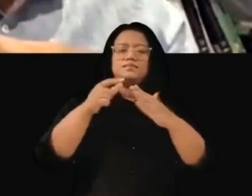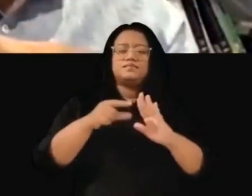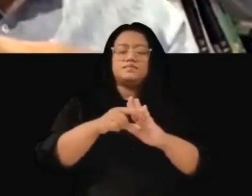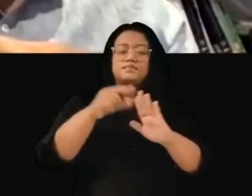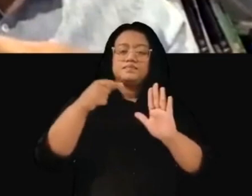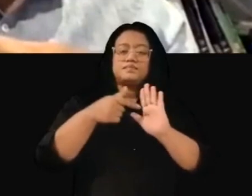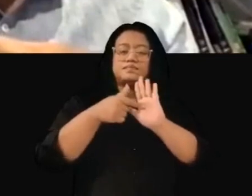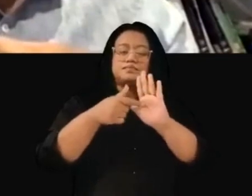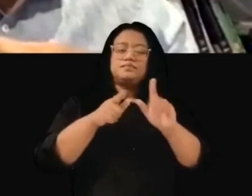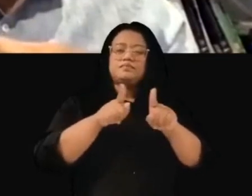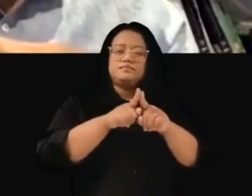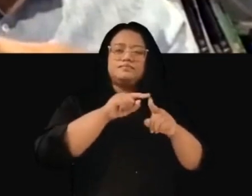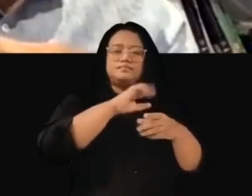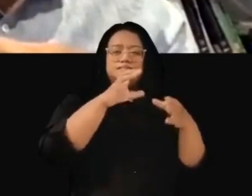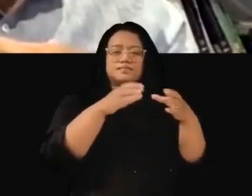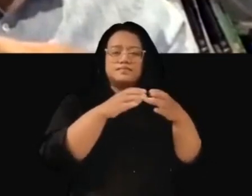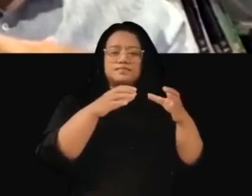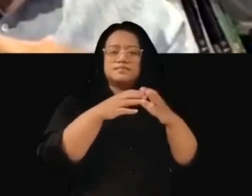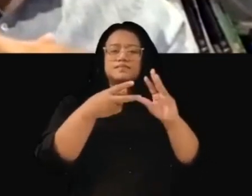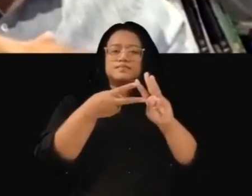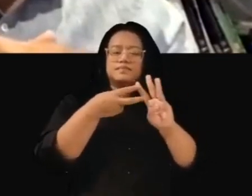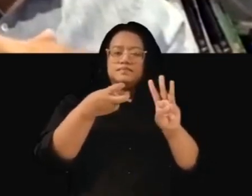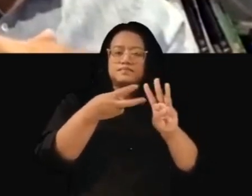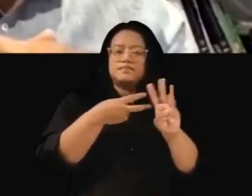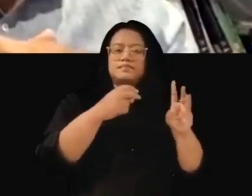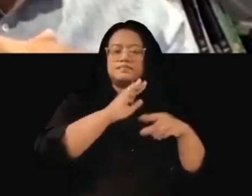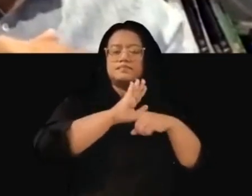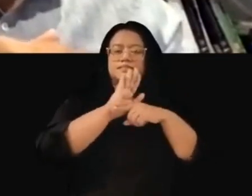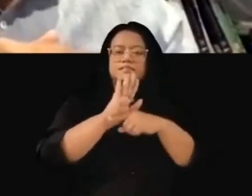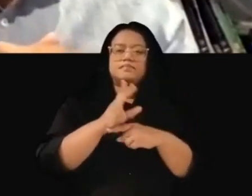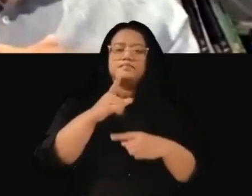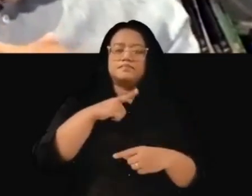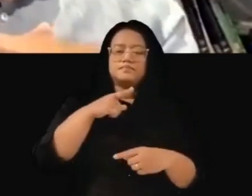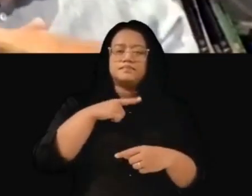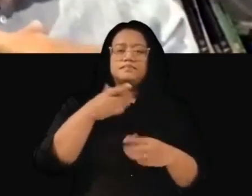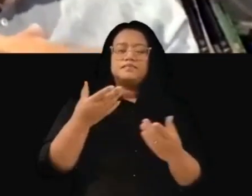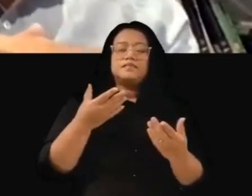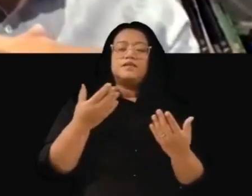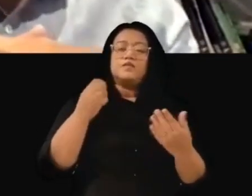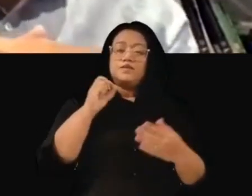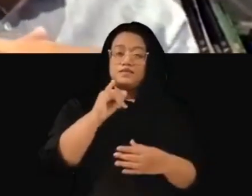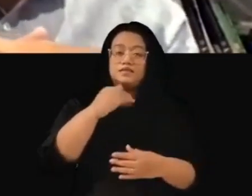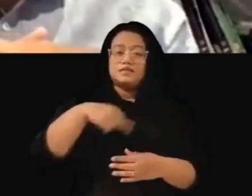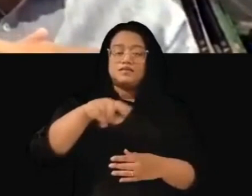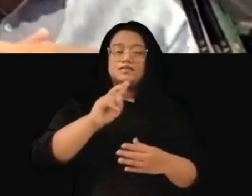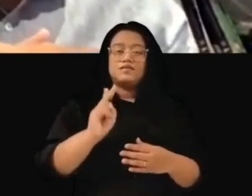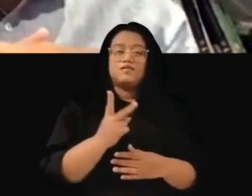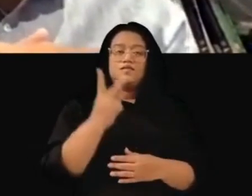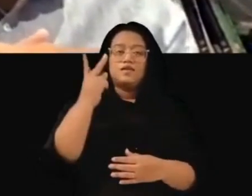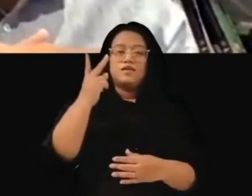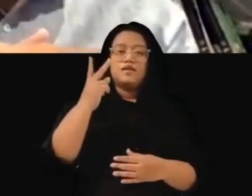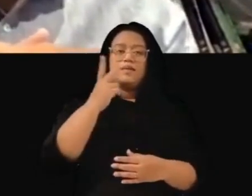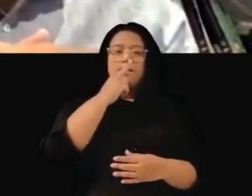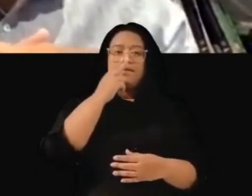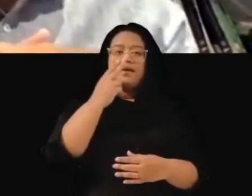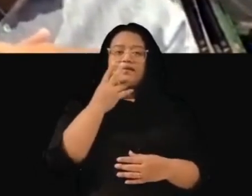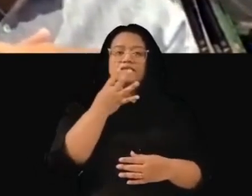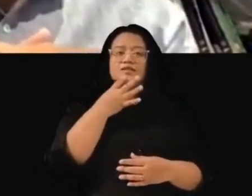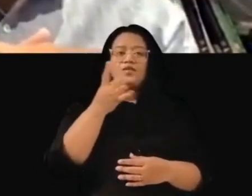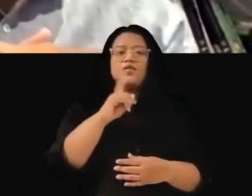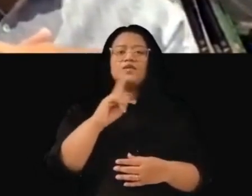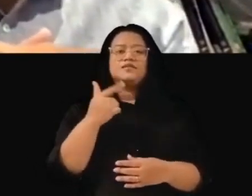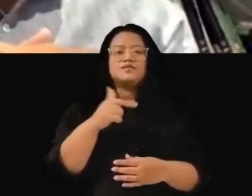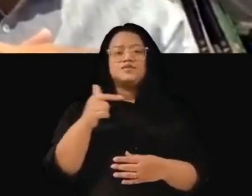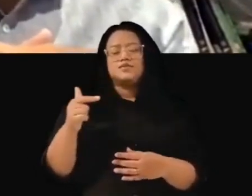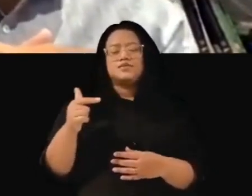originários, que me parece que precisamos reconhecer. Então, se fôssemos valorar, eu diria que ainda não foi reconhecido o verdadeiro papel das